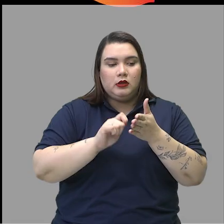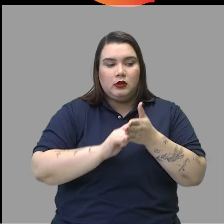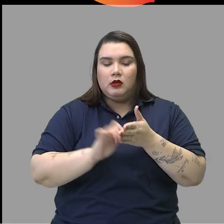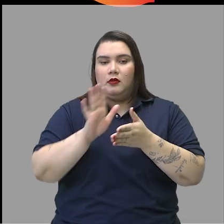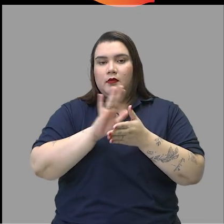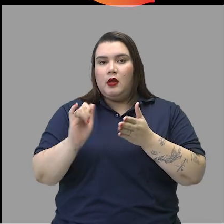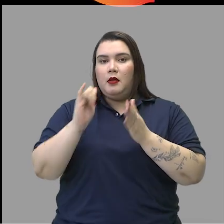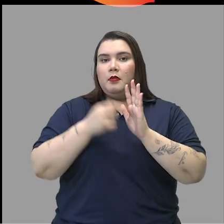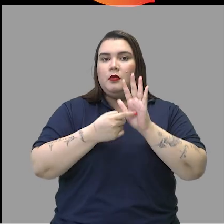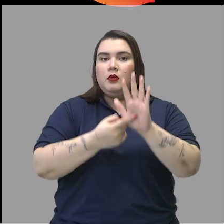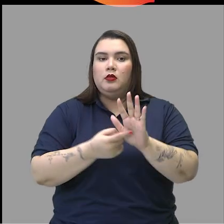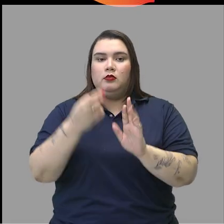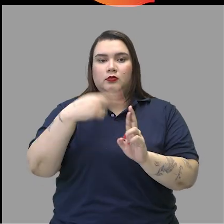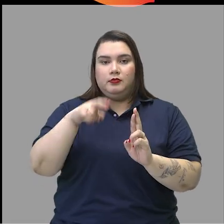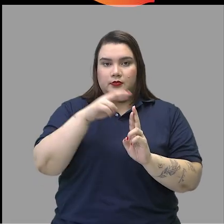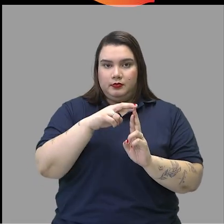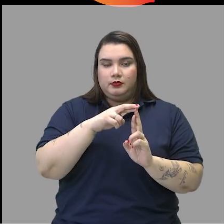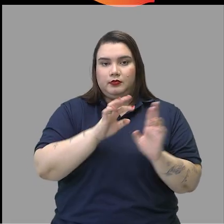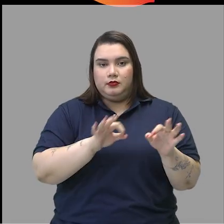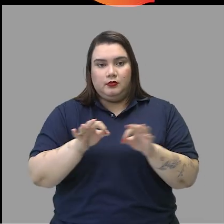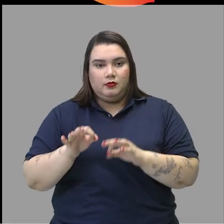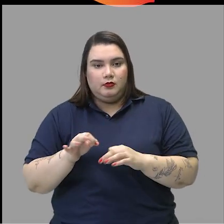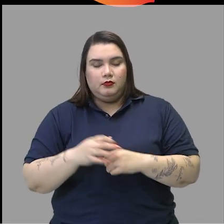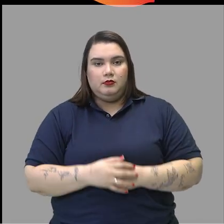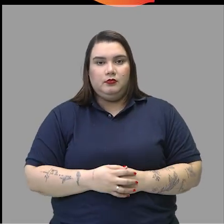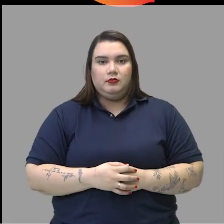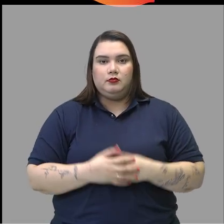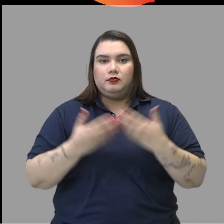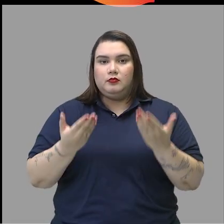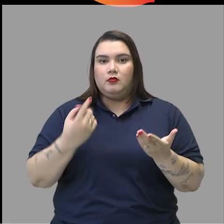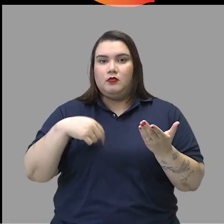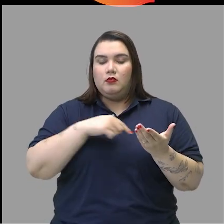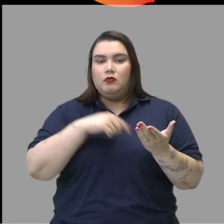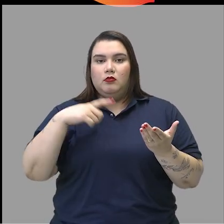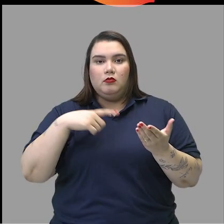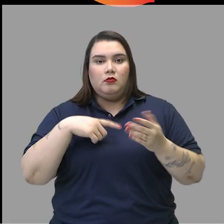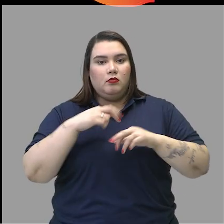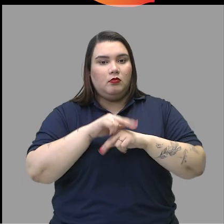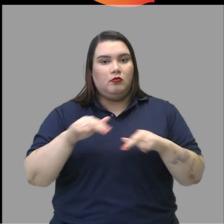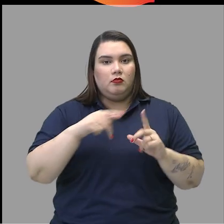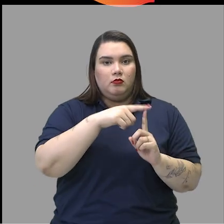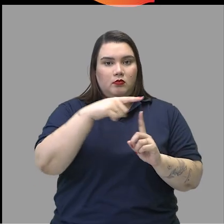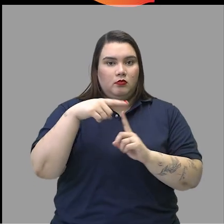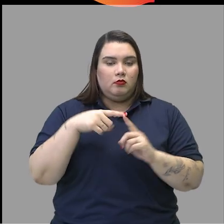vai trazer referência àquilo. Então, nós temos aí várias formas de enxergar esse